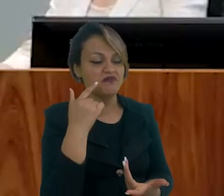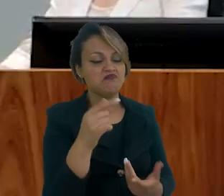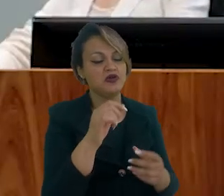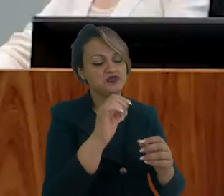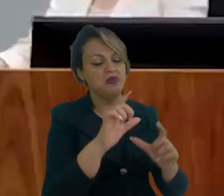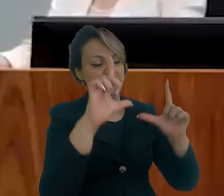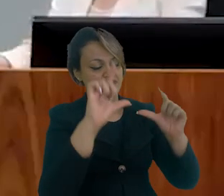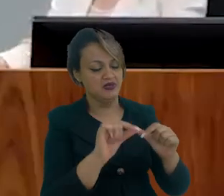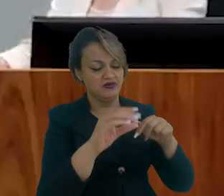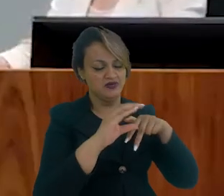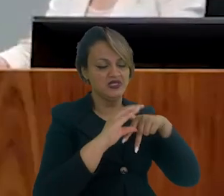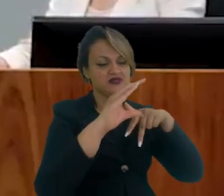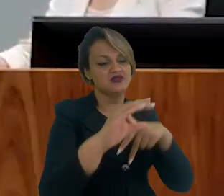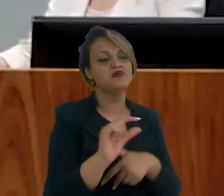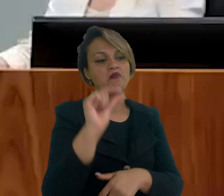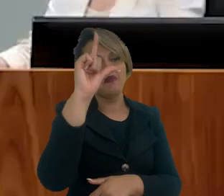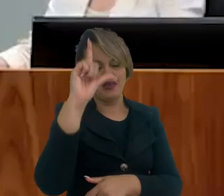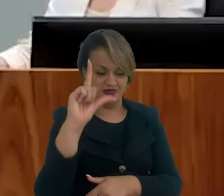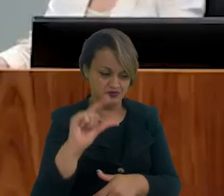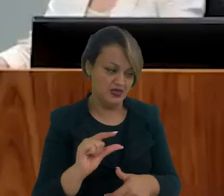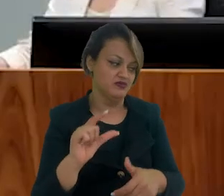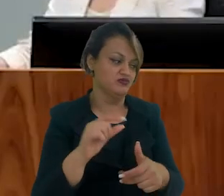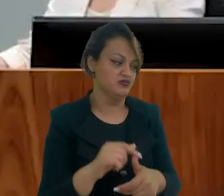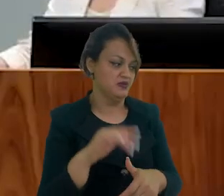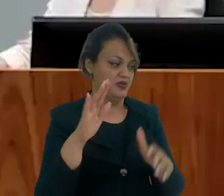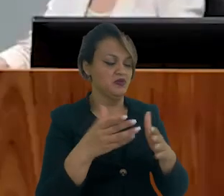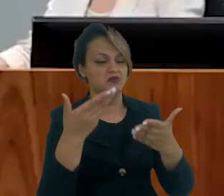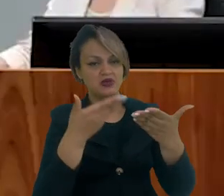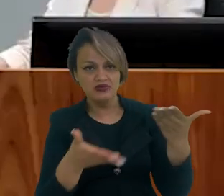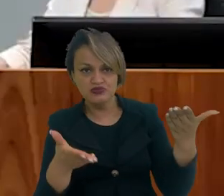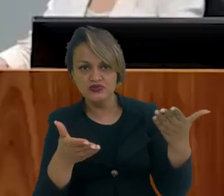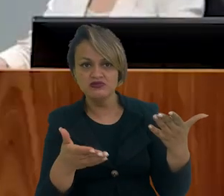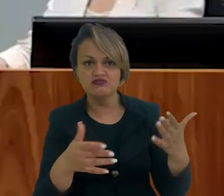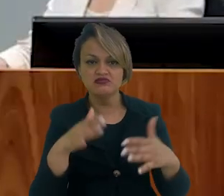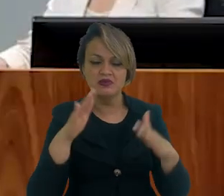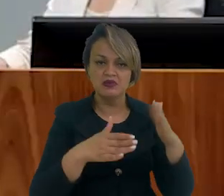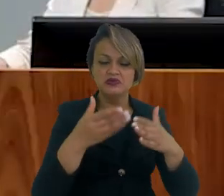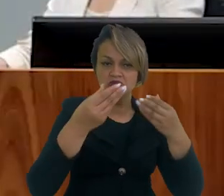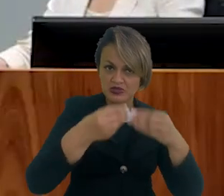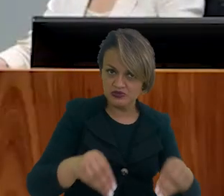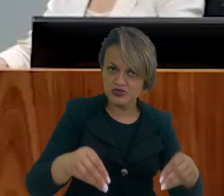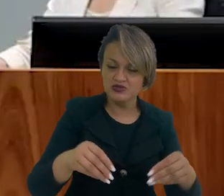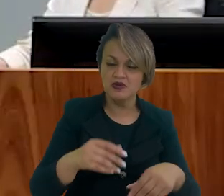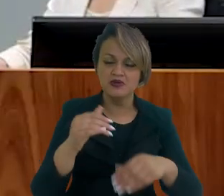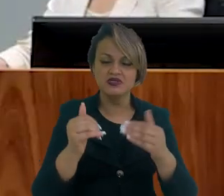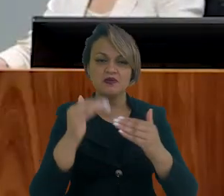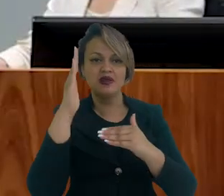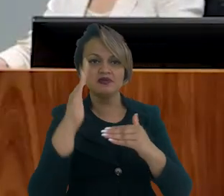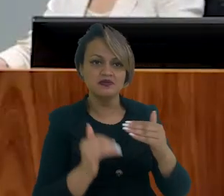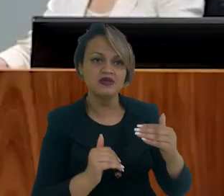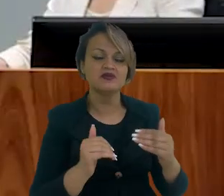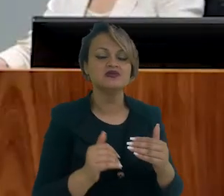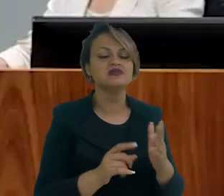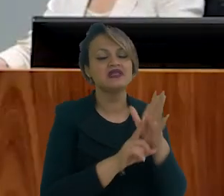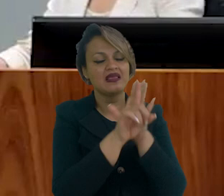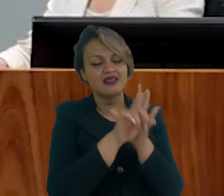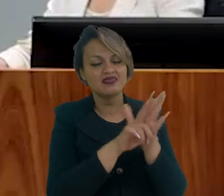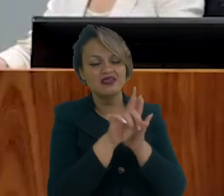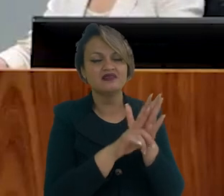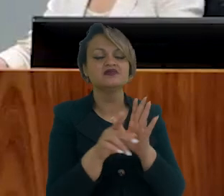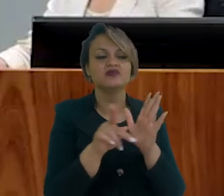o lucro com Damini né então na em que você pode majorar ou diminuir a indenização mesmo que destoa da extensão do dano né